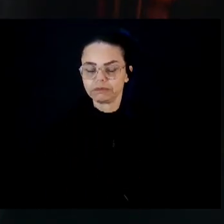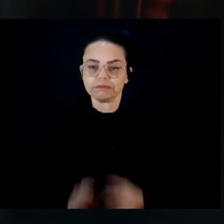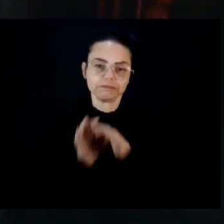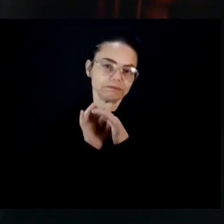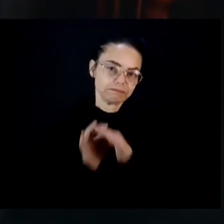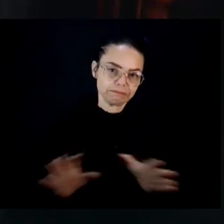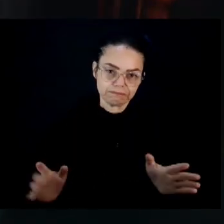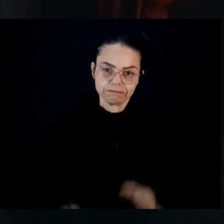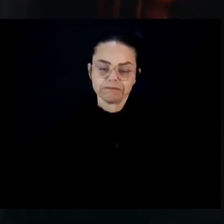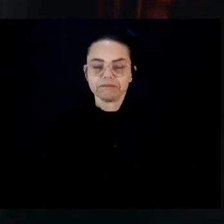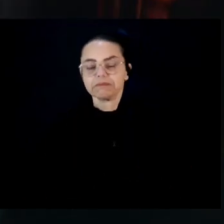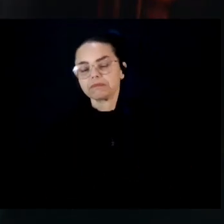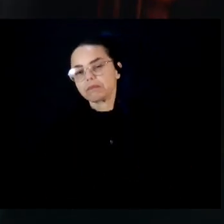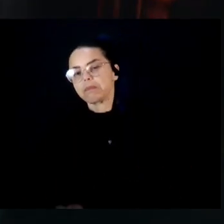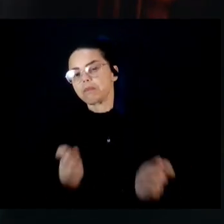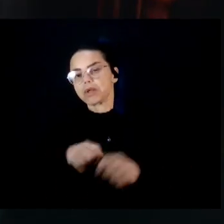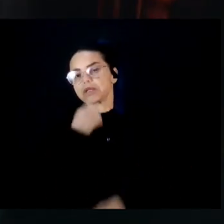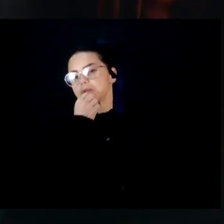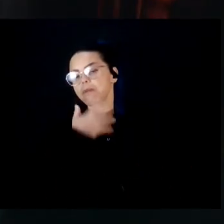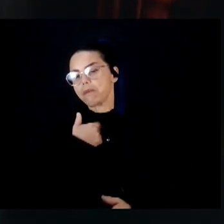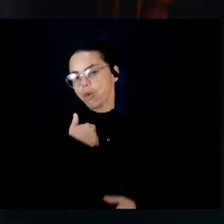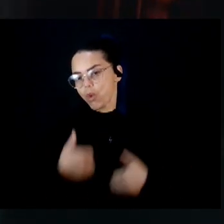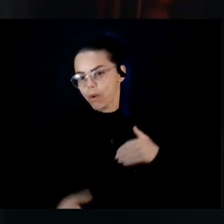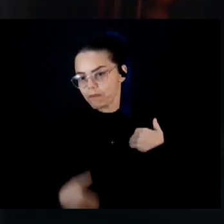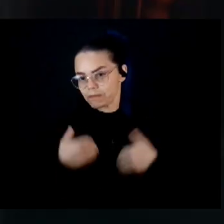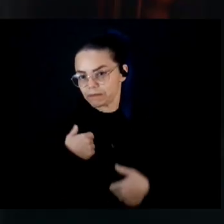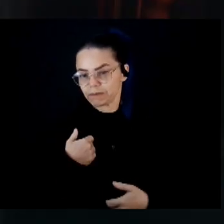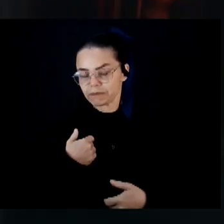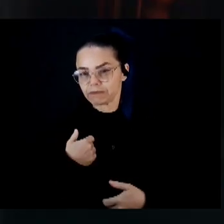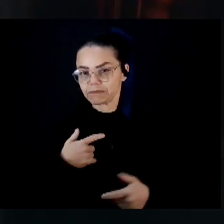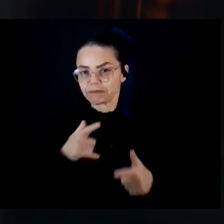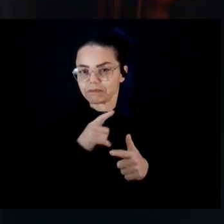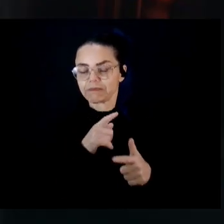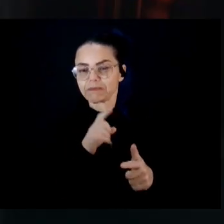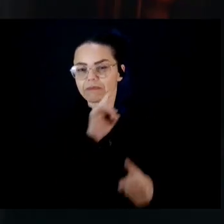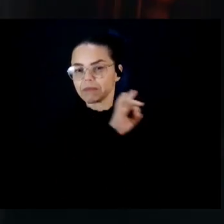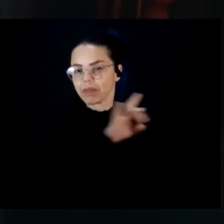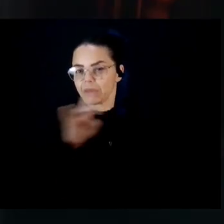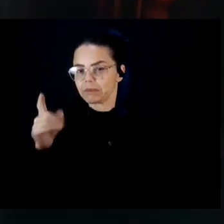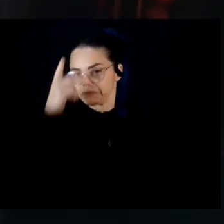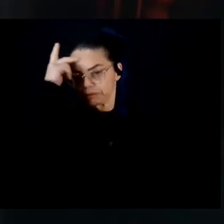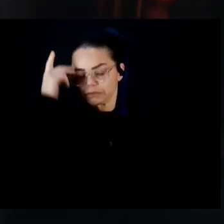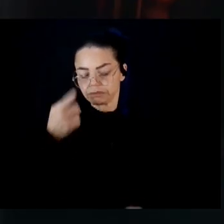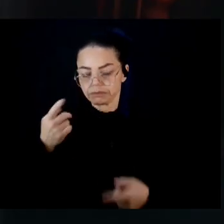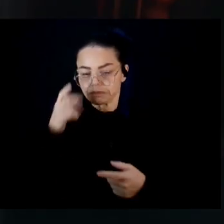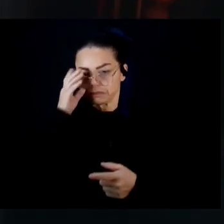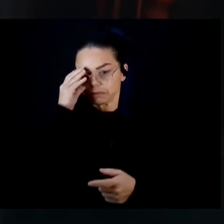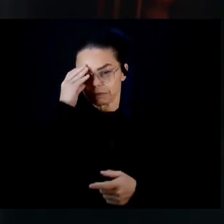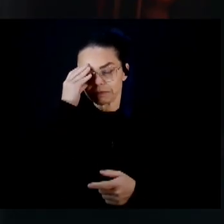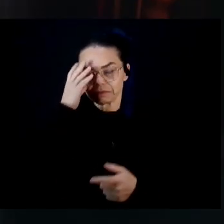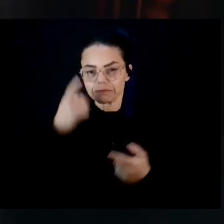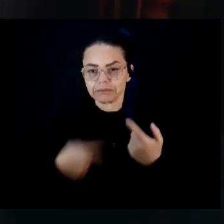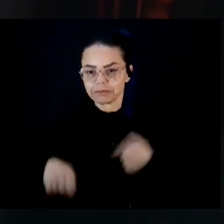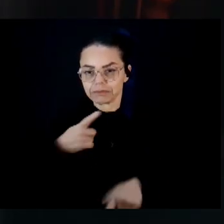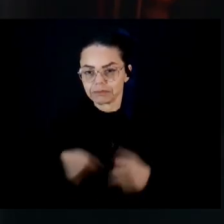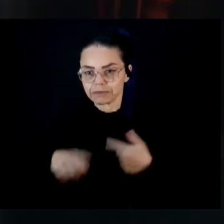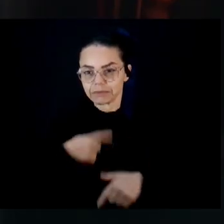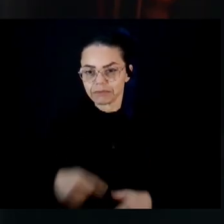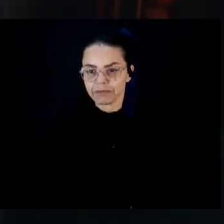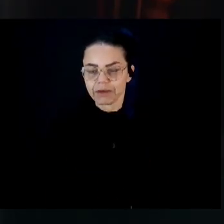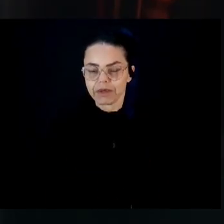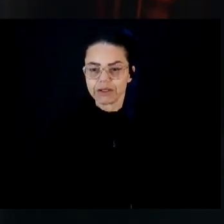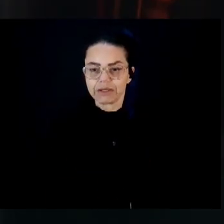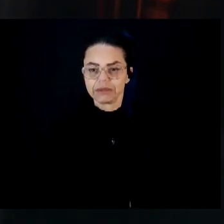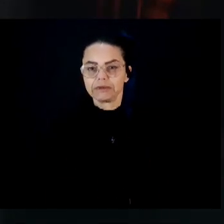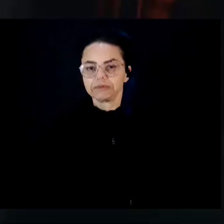é bom, porque cada um tem um organismo diferente. Então, conversa com a gente, manda sua dúvida, a sua experiência de repente.